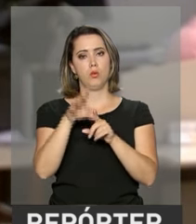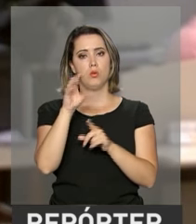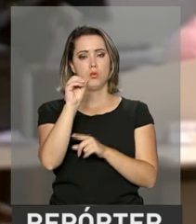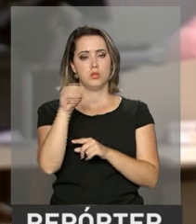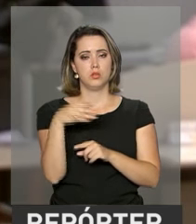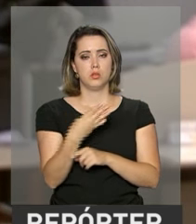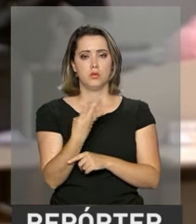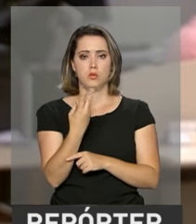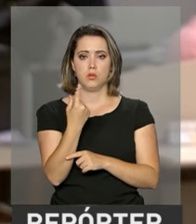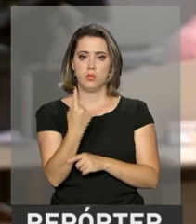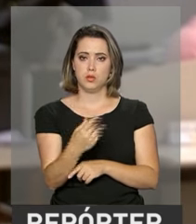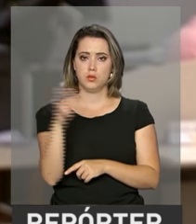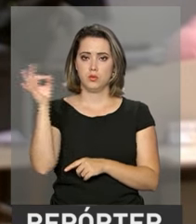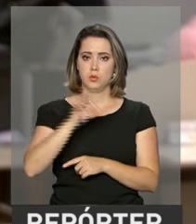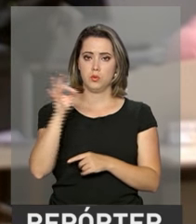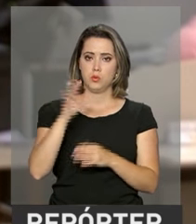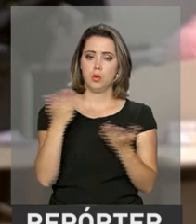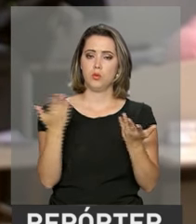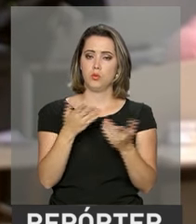0,41% para